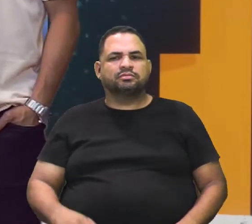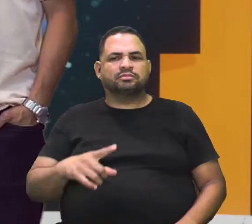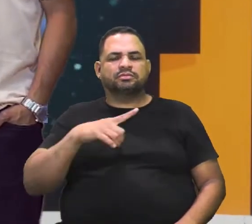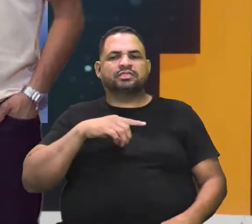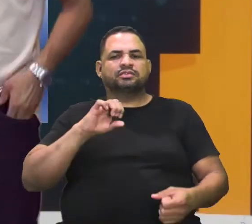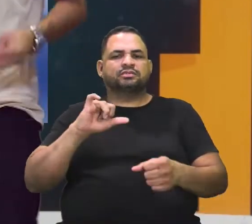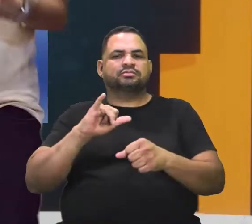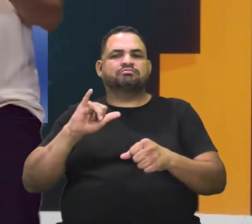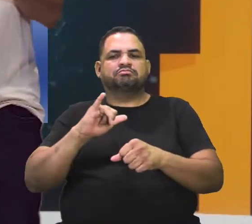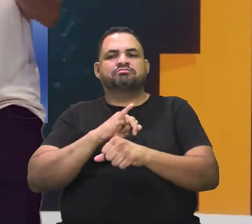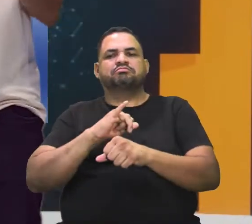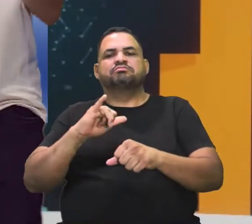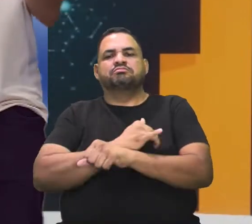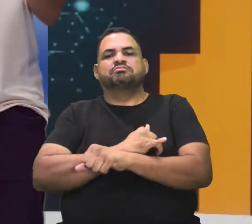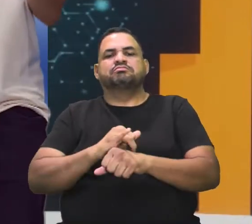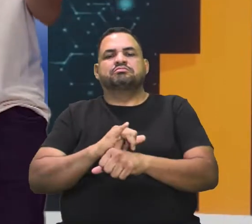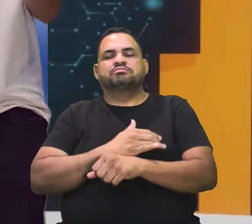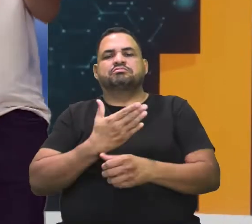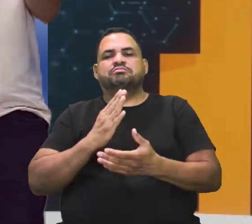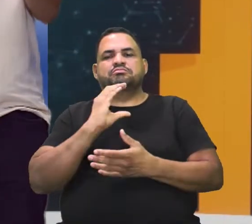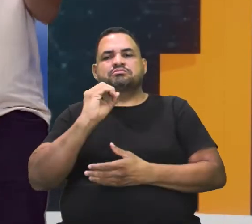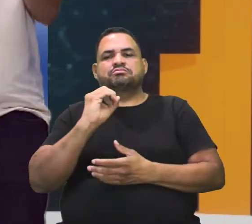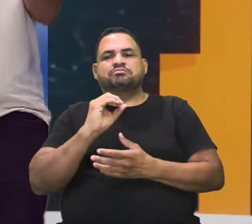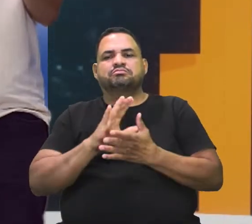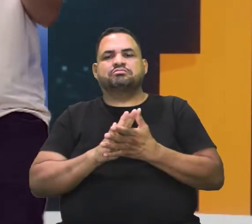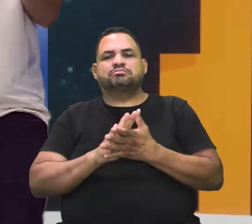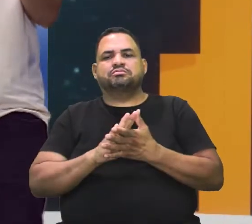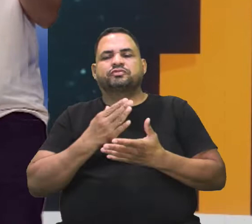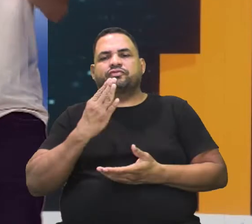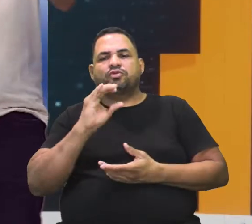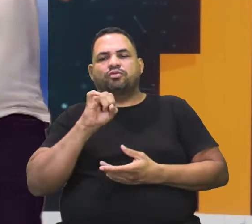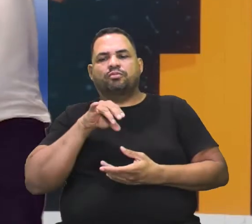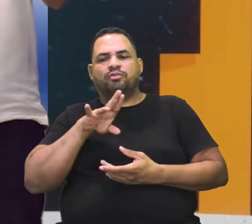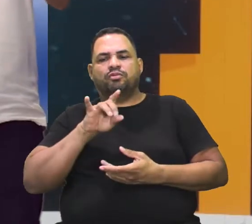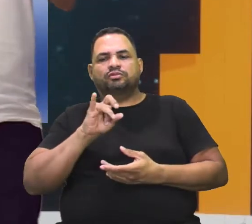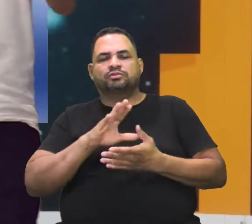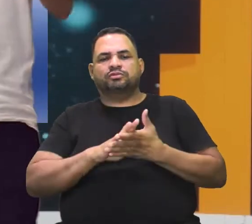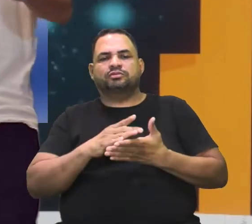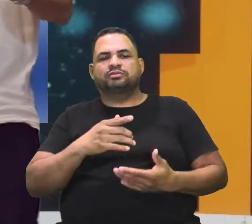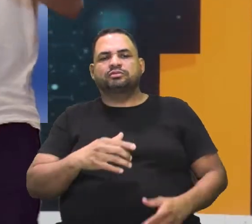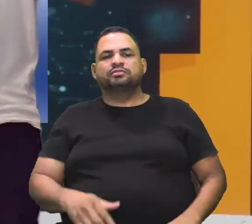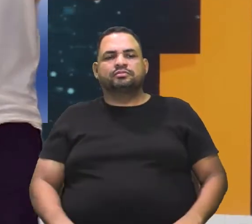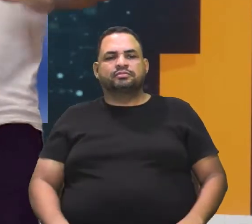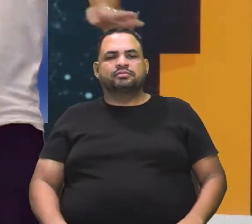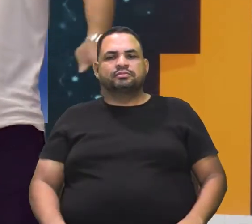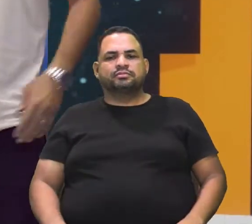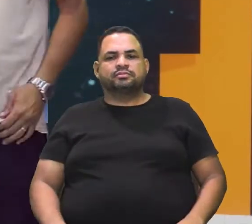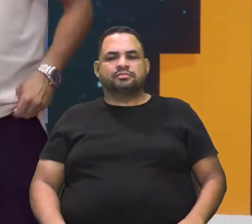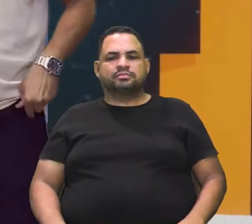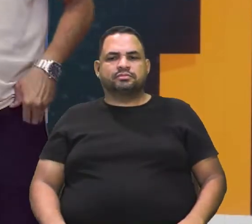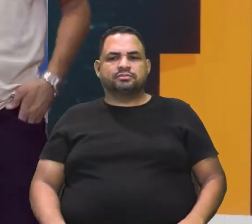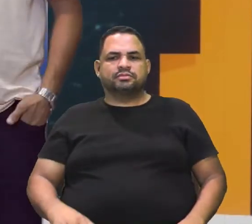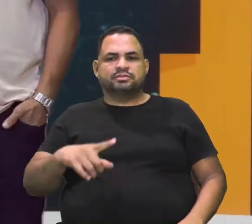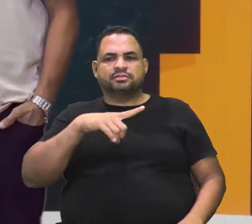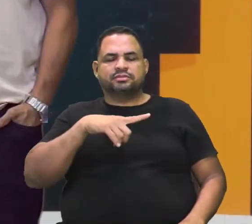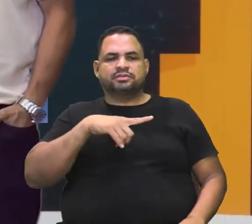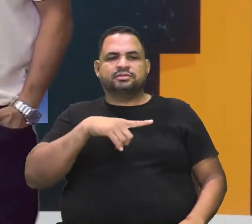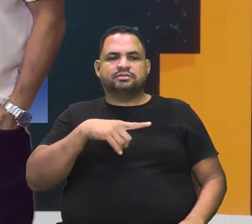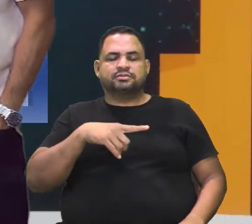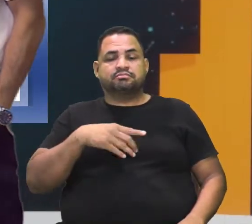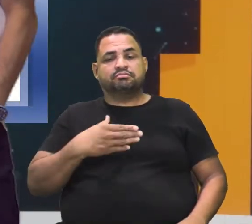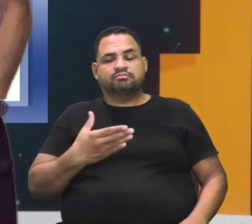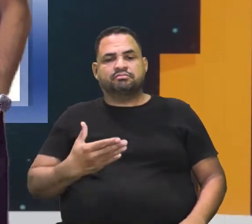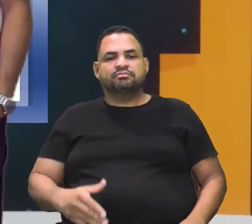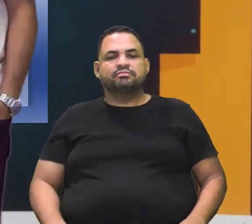uma estratégia que dá zero, né? Se esses números forem opostos. Ou seja, eu devo 3 e pago 3, zerou a dívida. E né? o